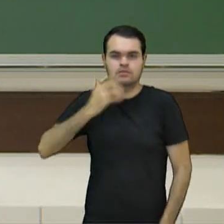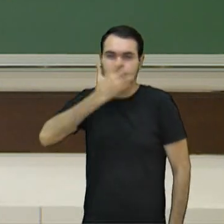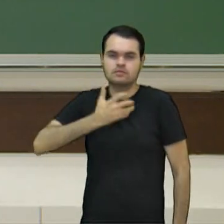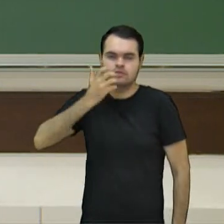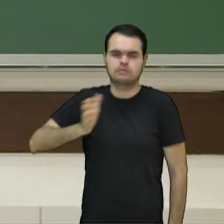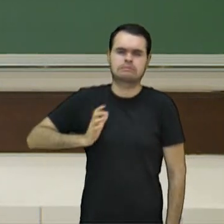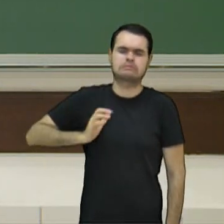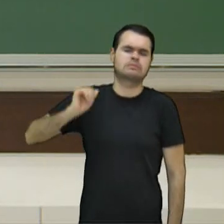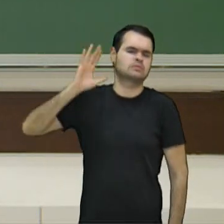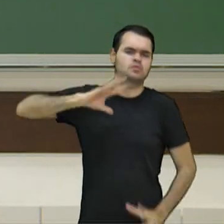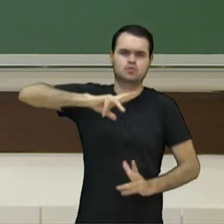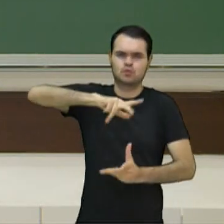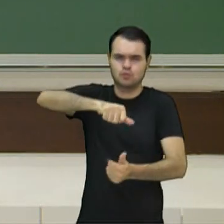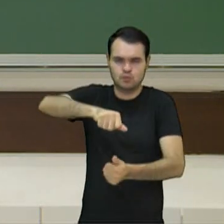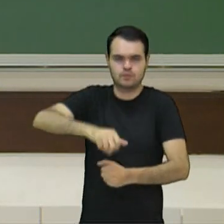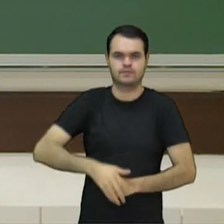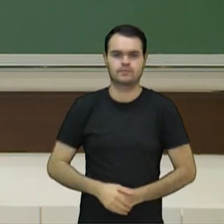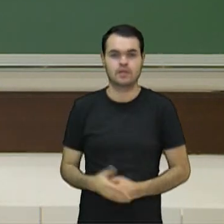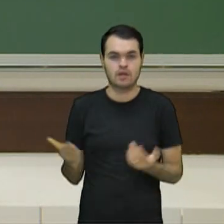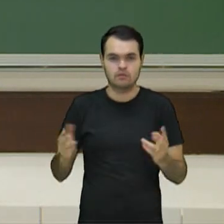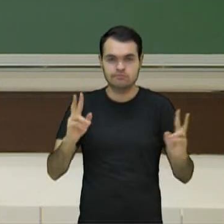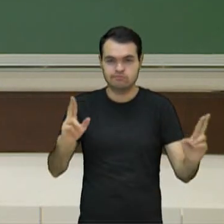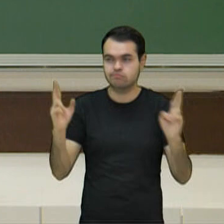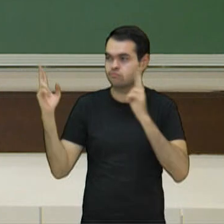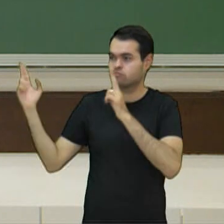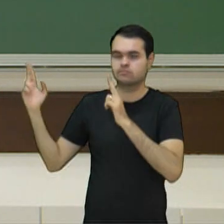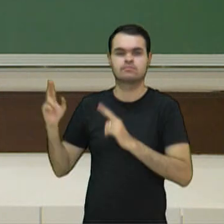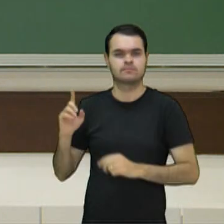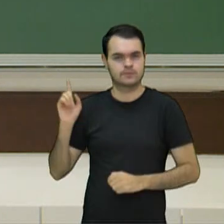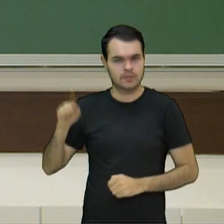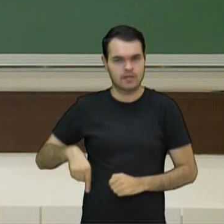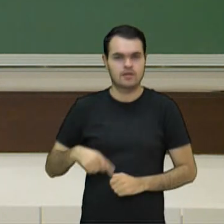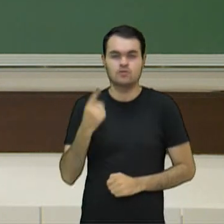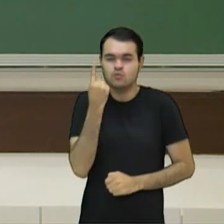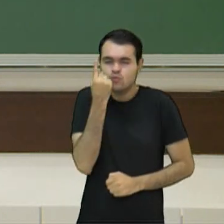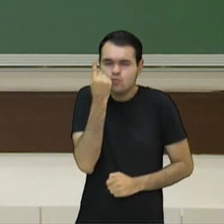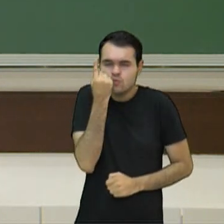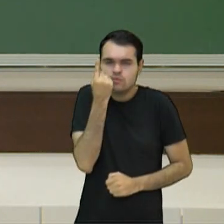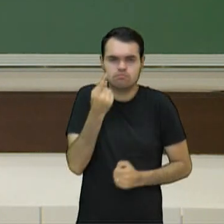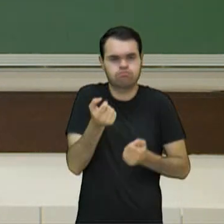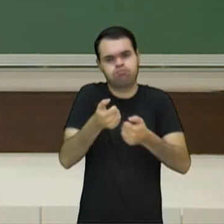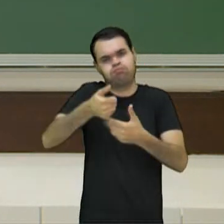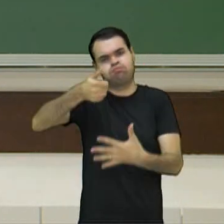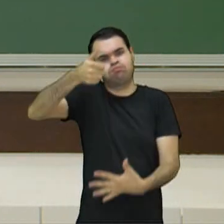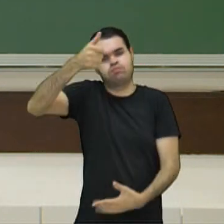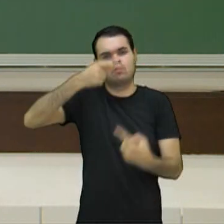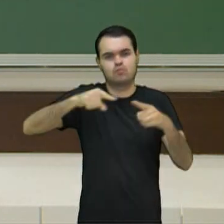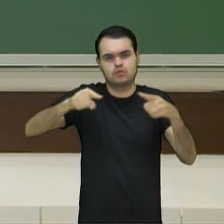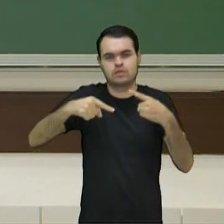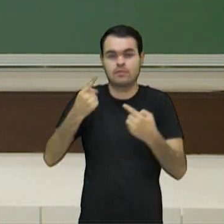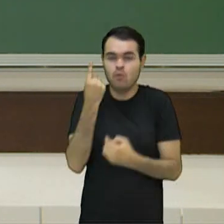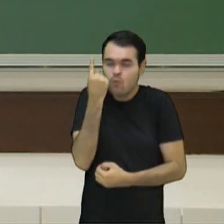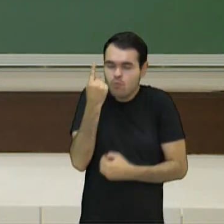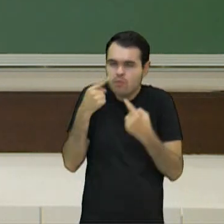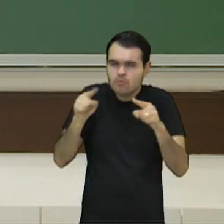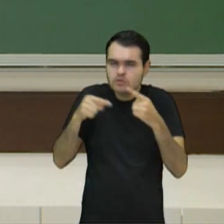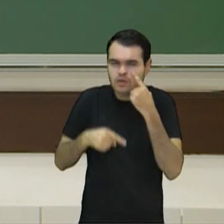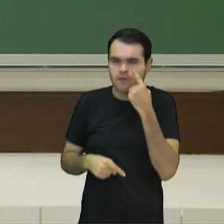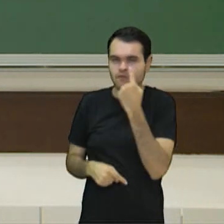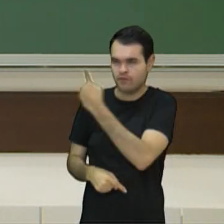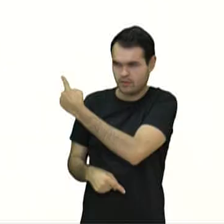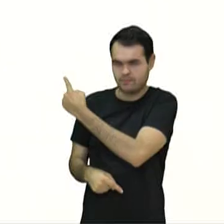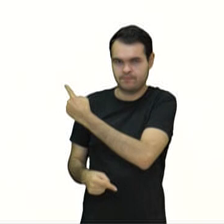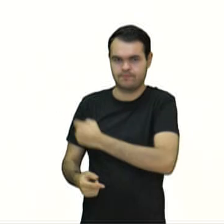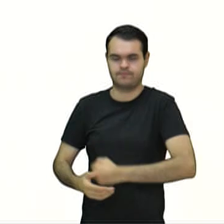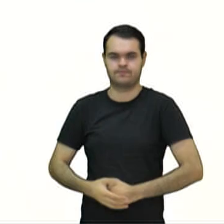Agora, eu quero que vocês observem que nós temos um fragmento de uma das músicas da Madonna, American Pie. Né? Então,